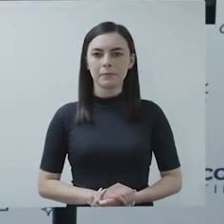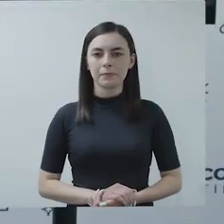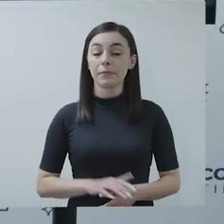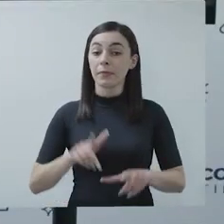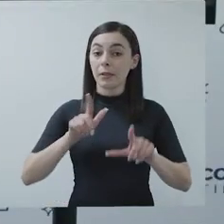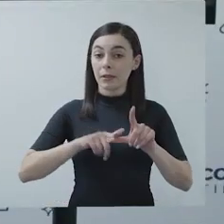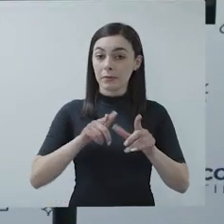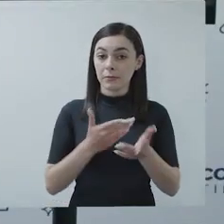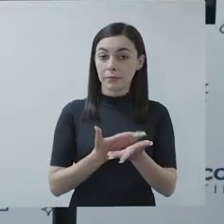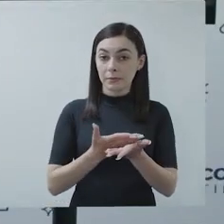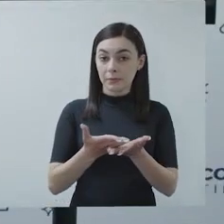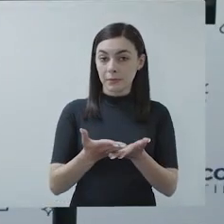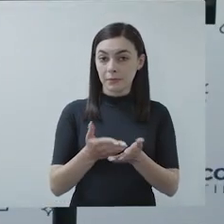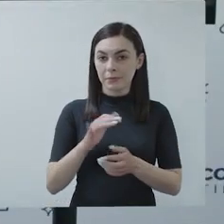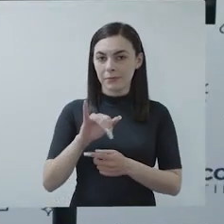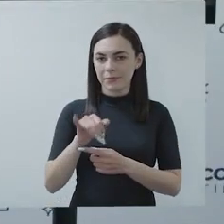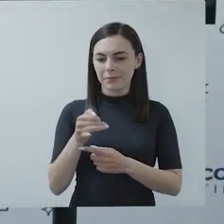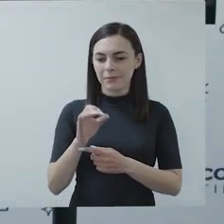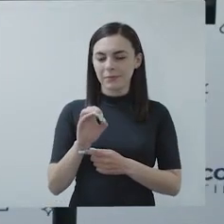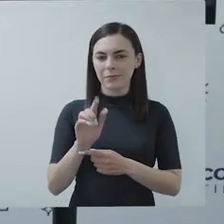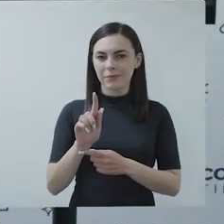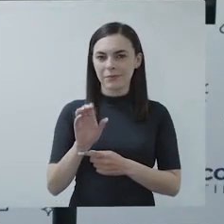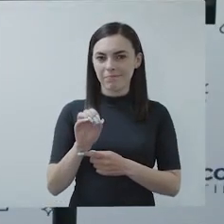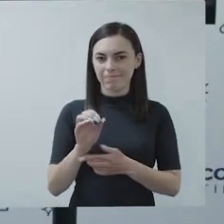palavra jogo.